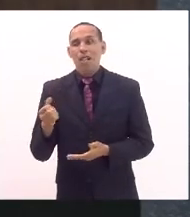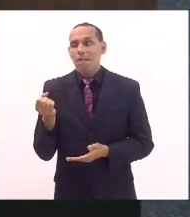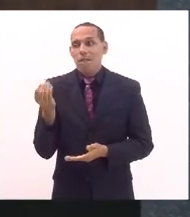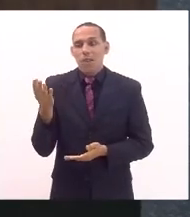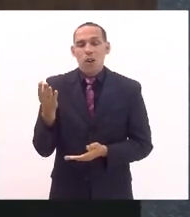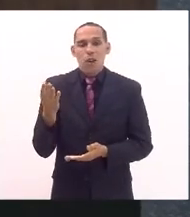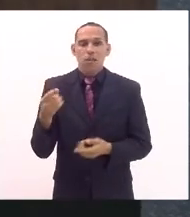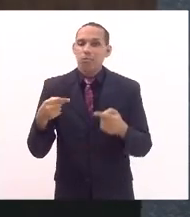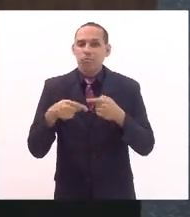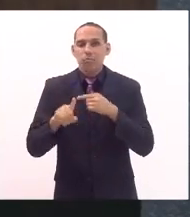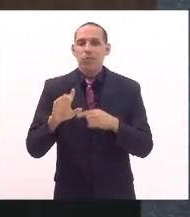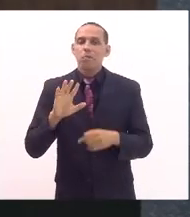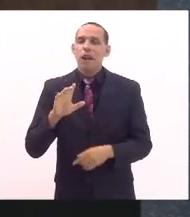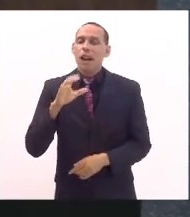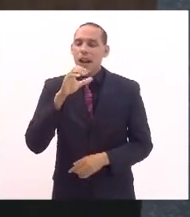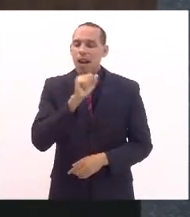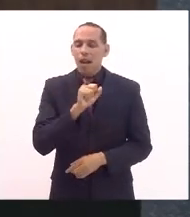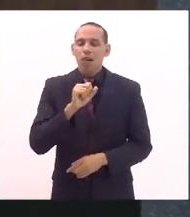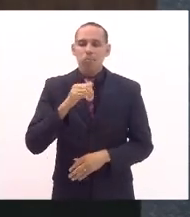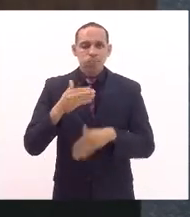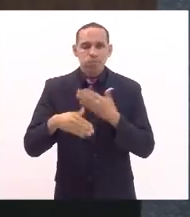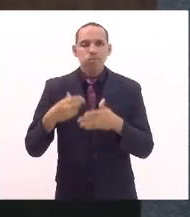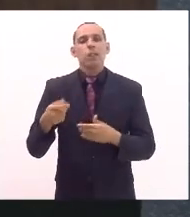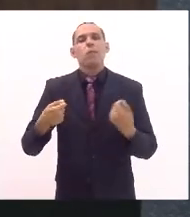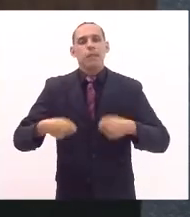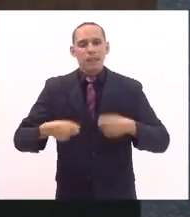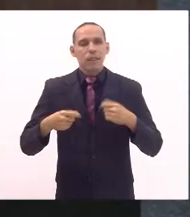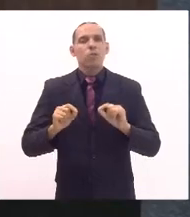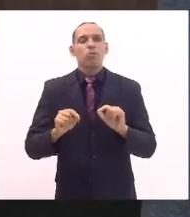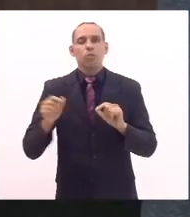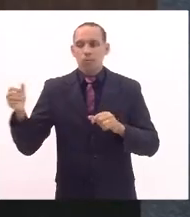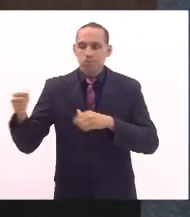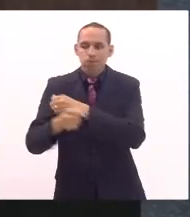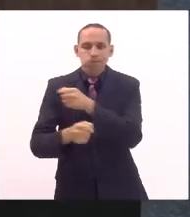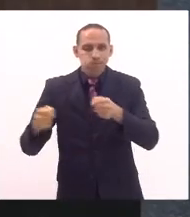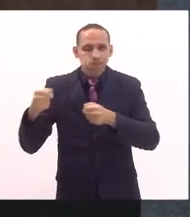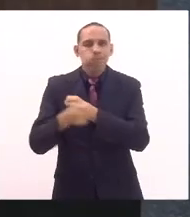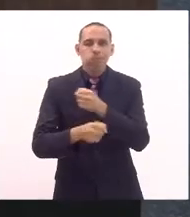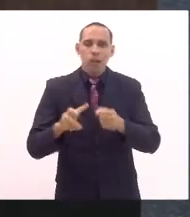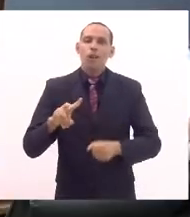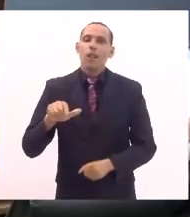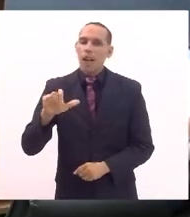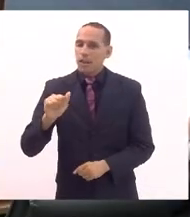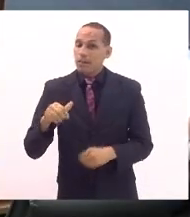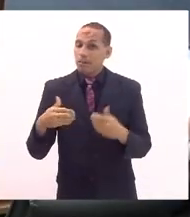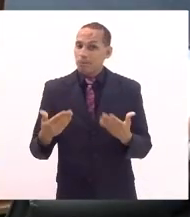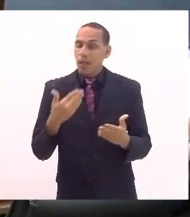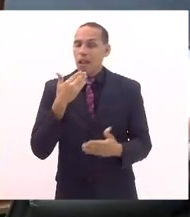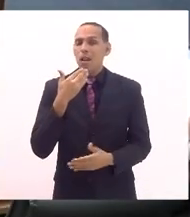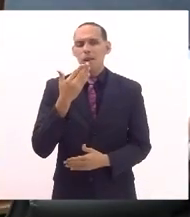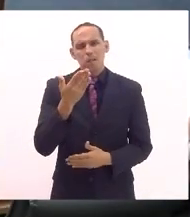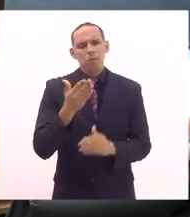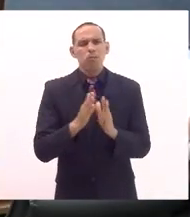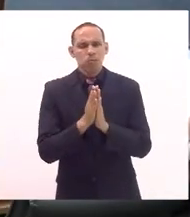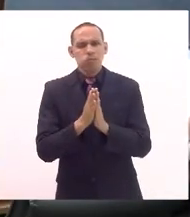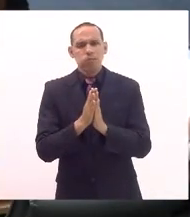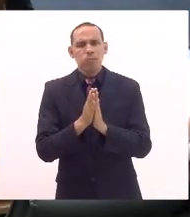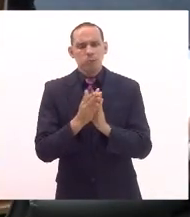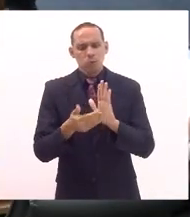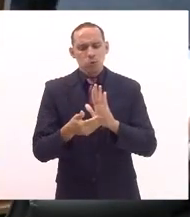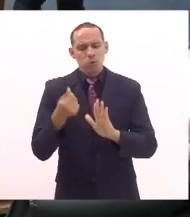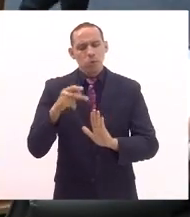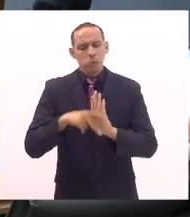com certeza rapidamente haverá necessidade da reposição dessas vagas então pedir a vossa excelência'